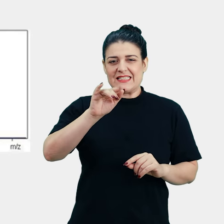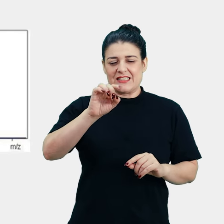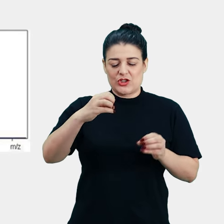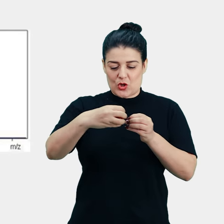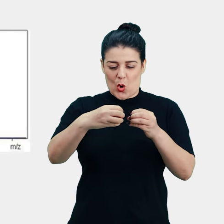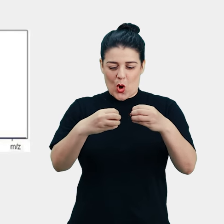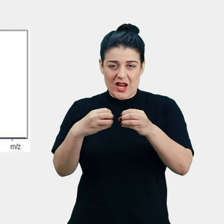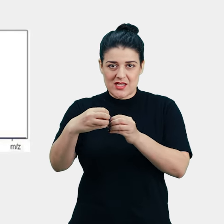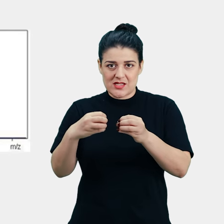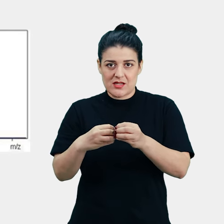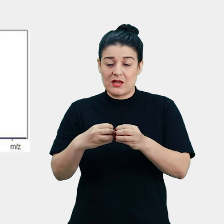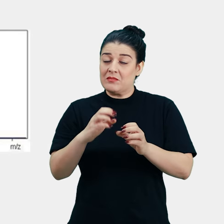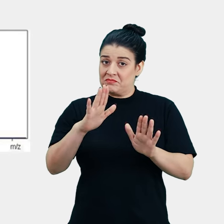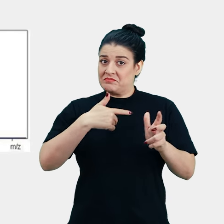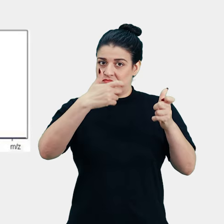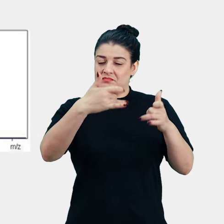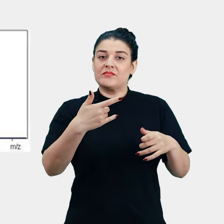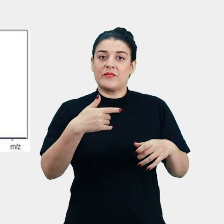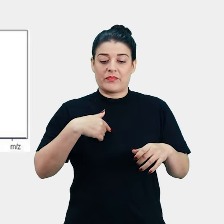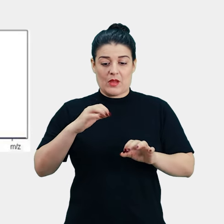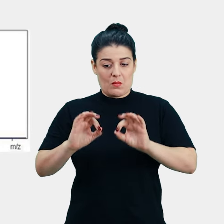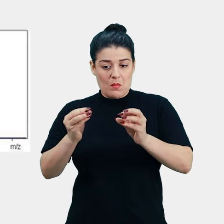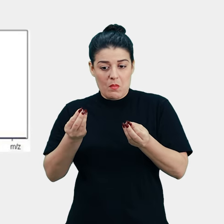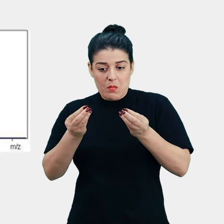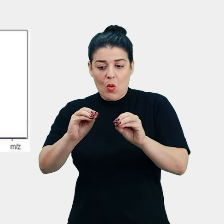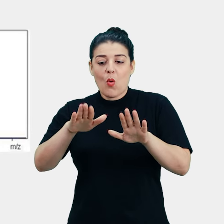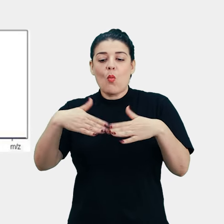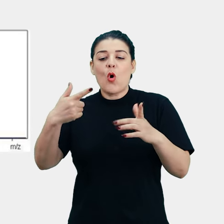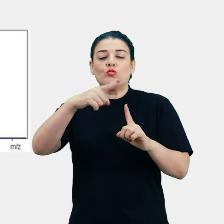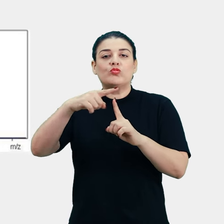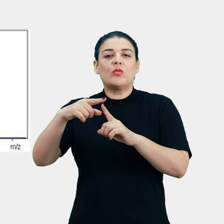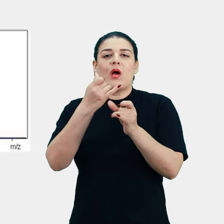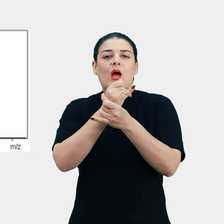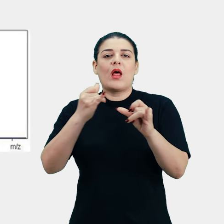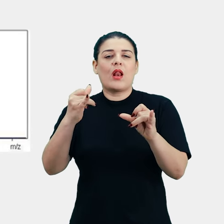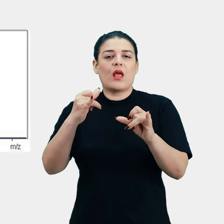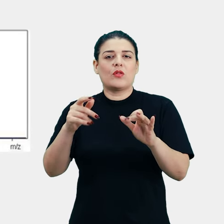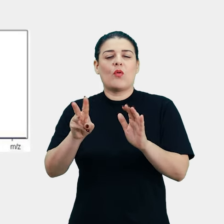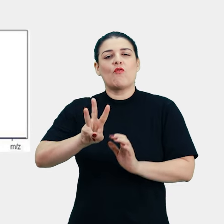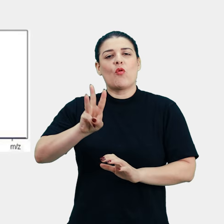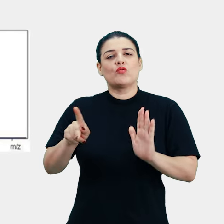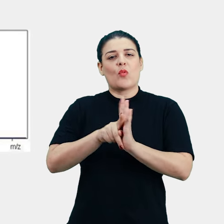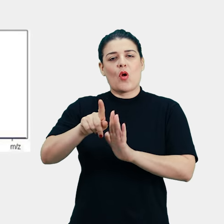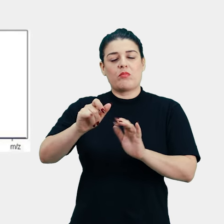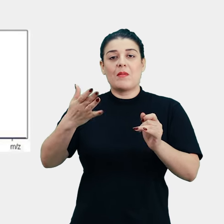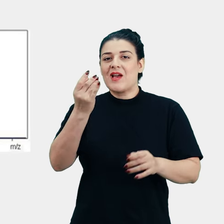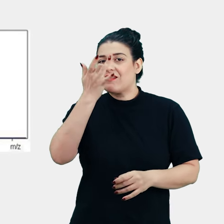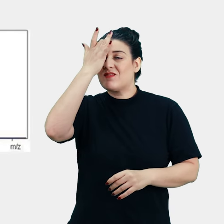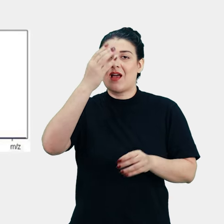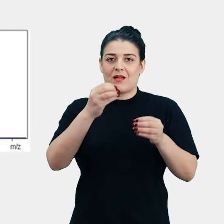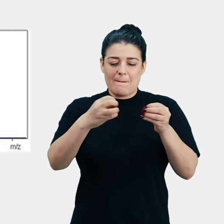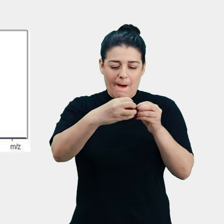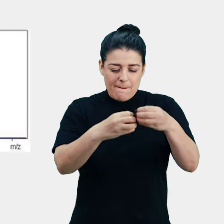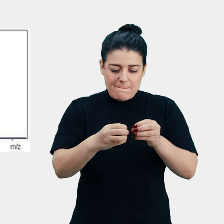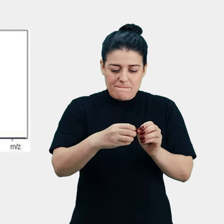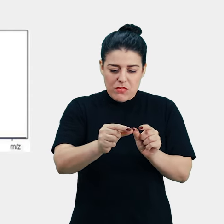colisão, uma observação, a gente programa a quantidade de eletronvolts dessa energia no equipamento, justamente para facilitar a